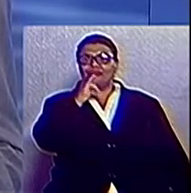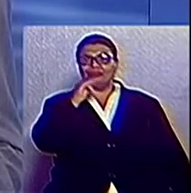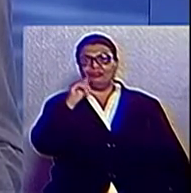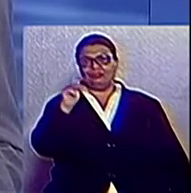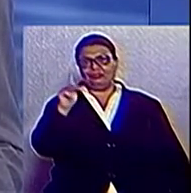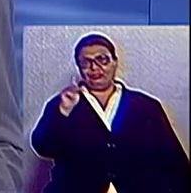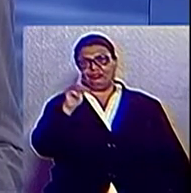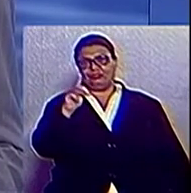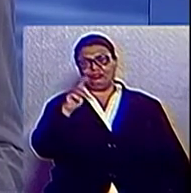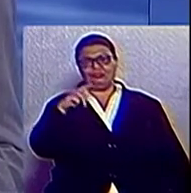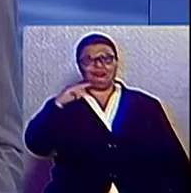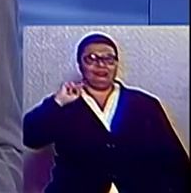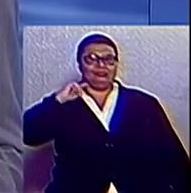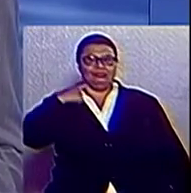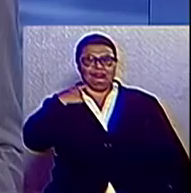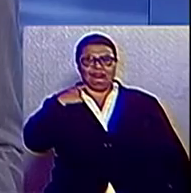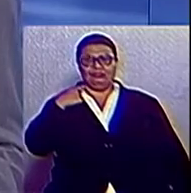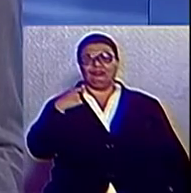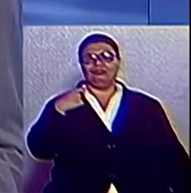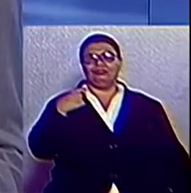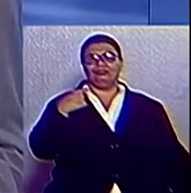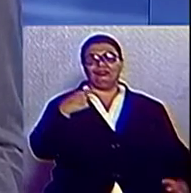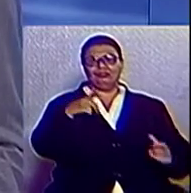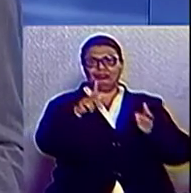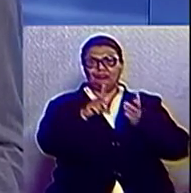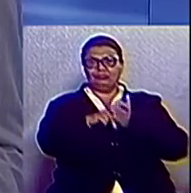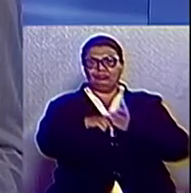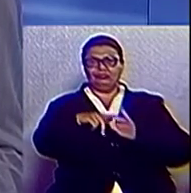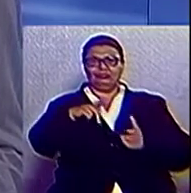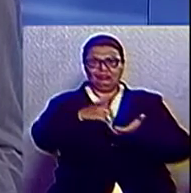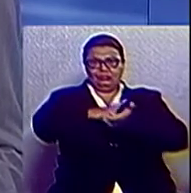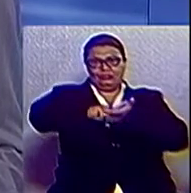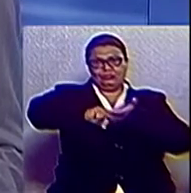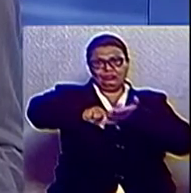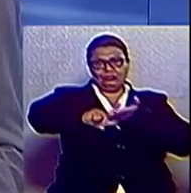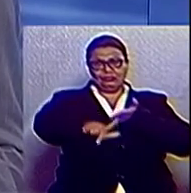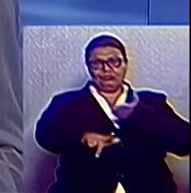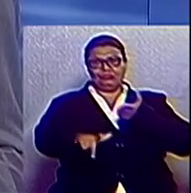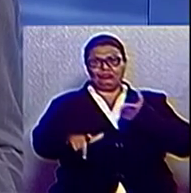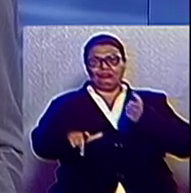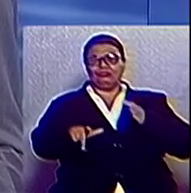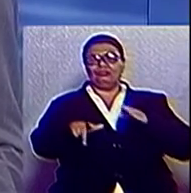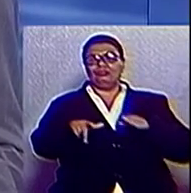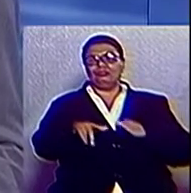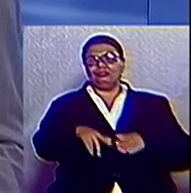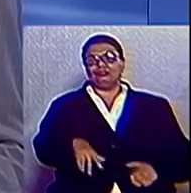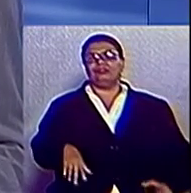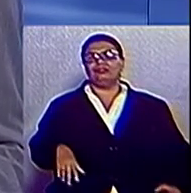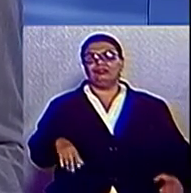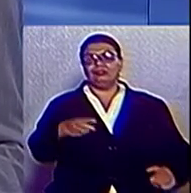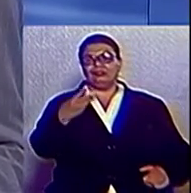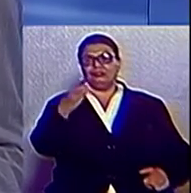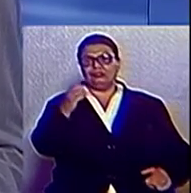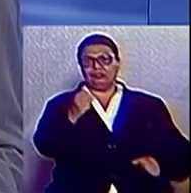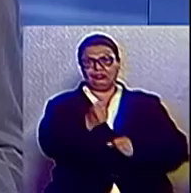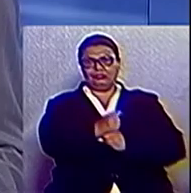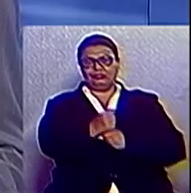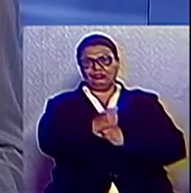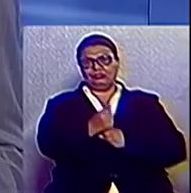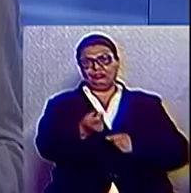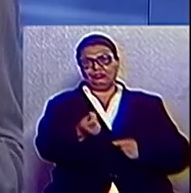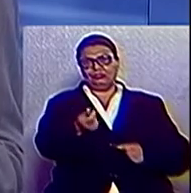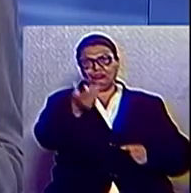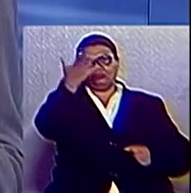contrato que é dado todo o sistema de limpeza da cidade de coleta de lixo por 30 anos a custo de 2 bilhões.